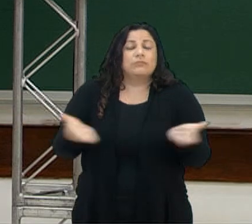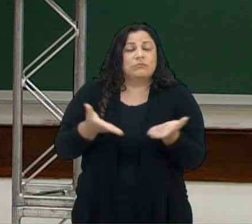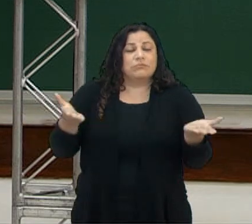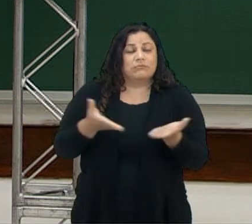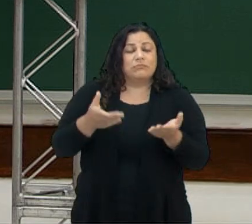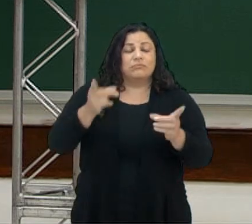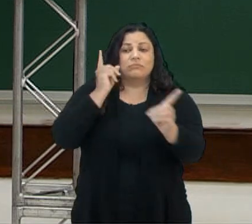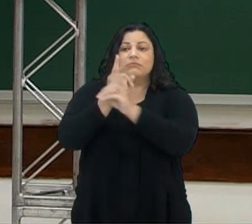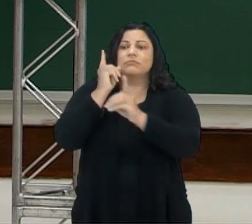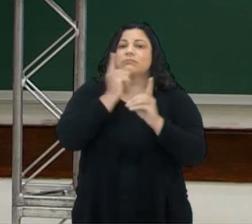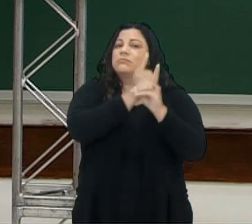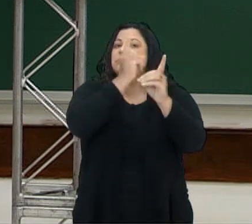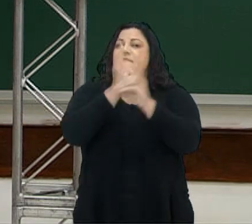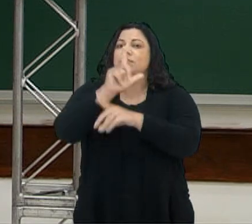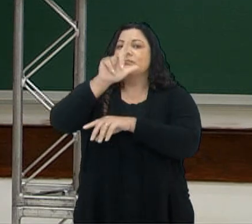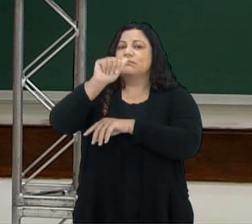é